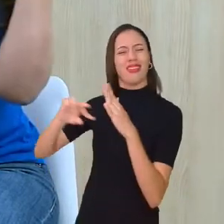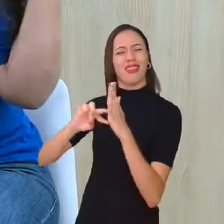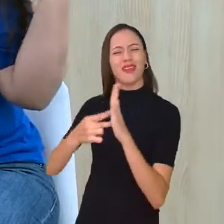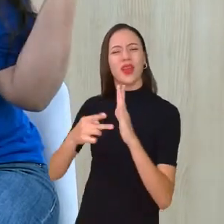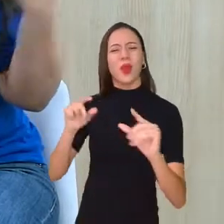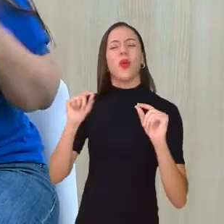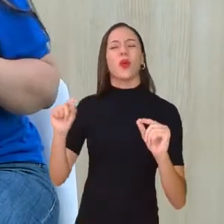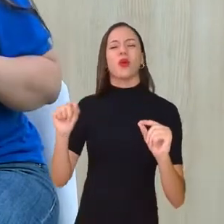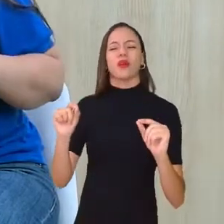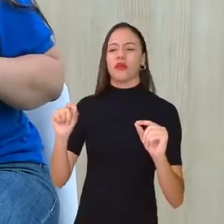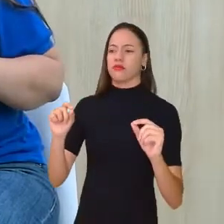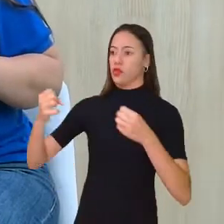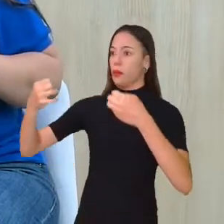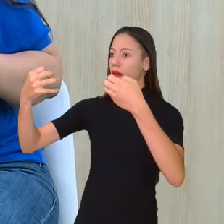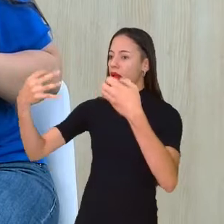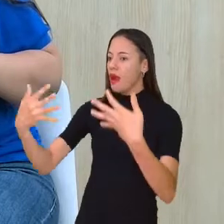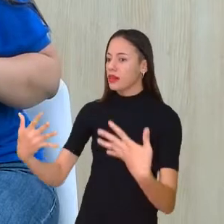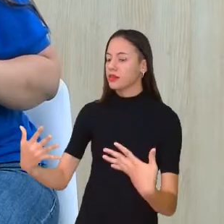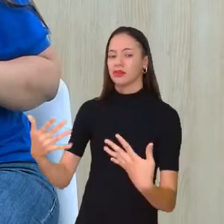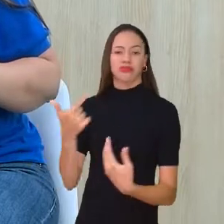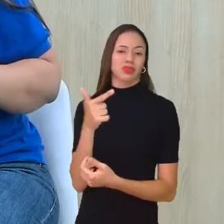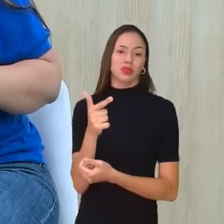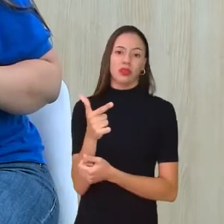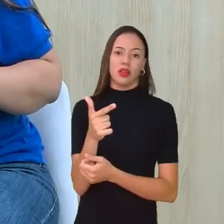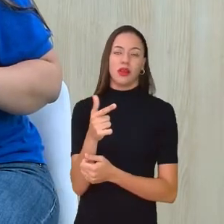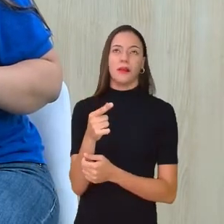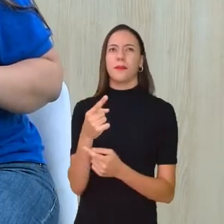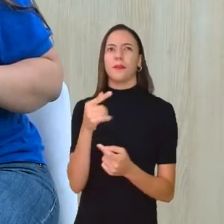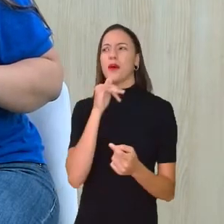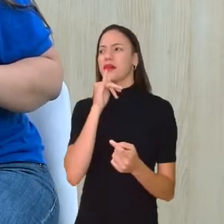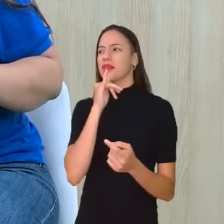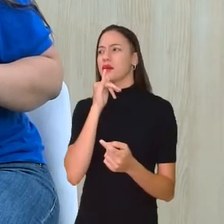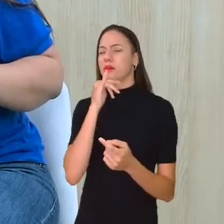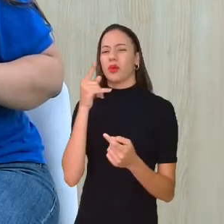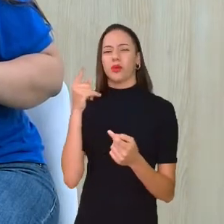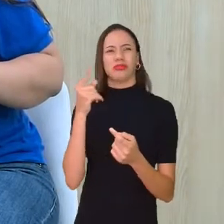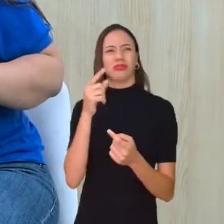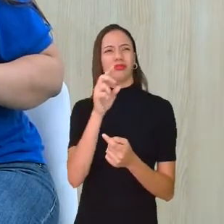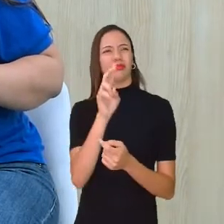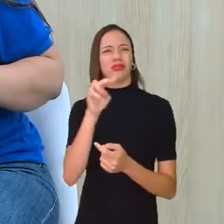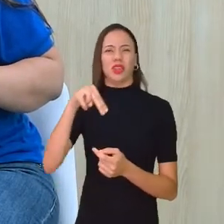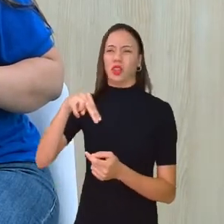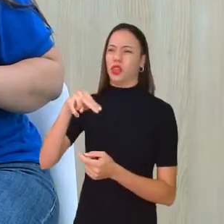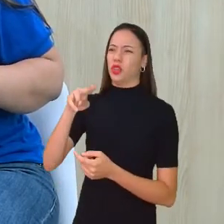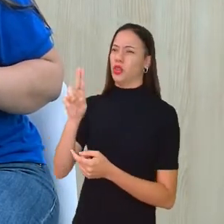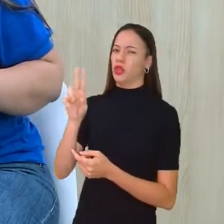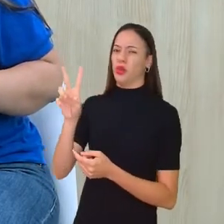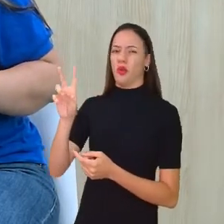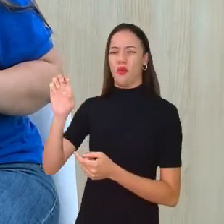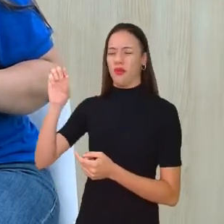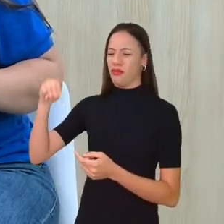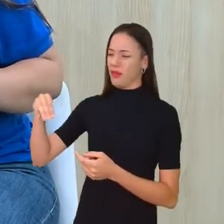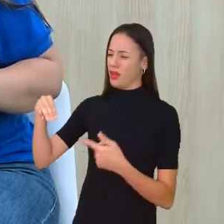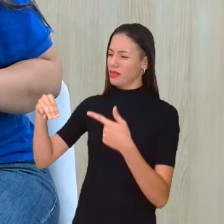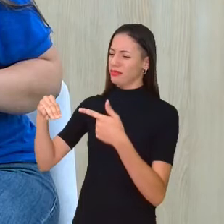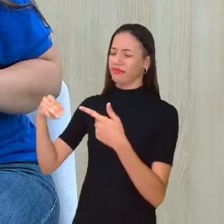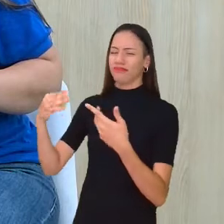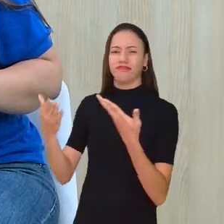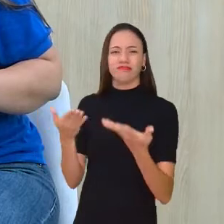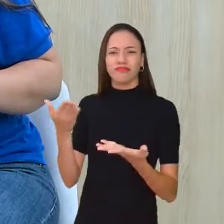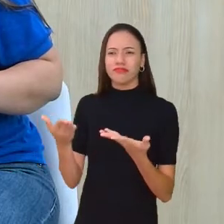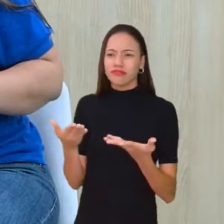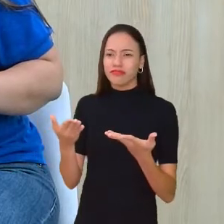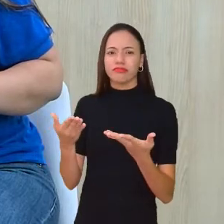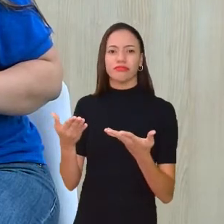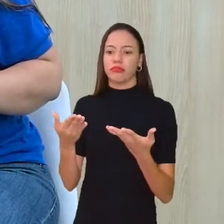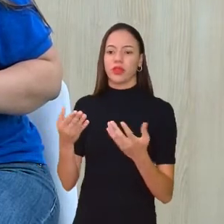não tem uma explicação. A nuvem é porque aquela nuvem não, é mais uma coisa de que não está junto, não